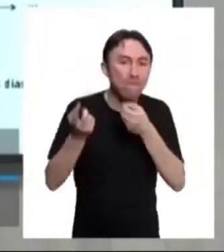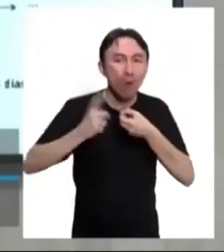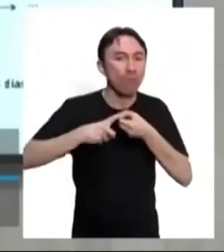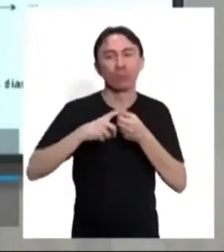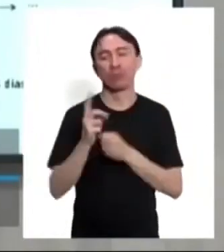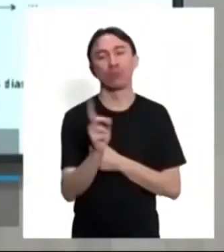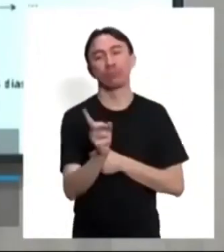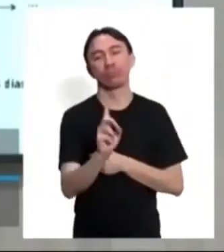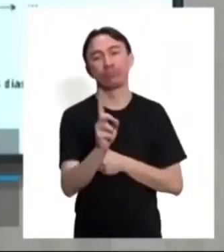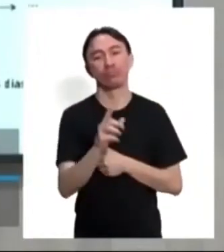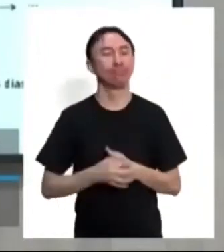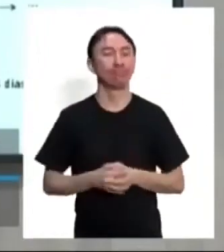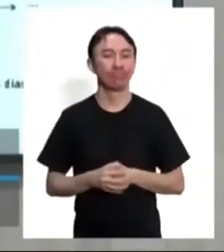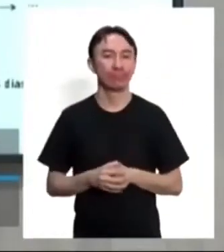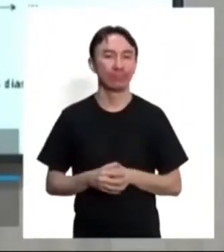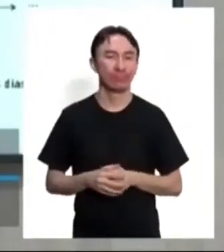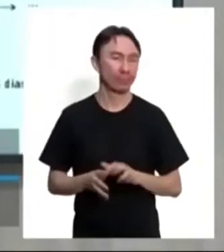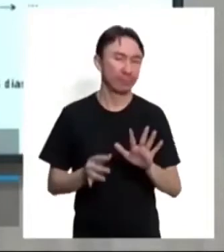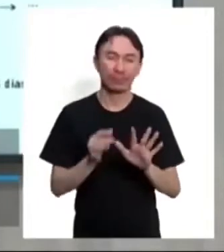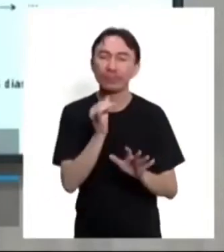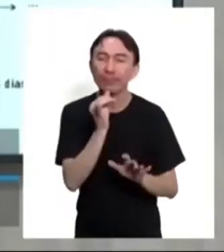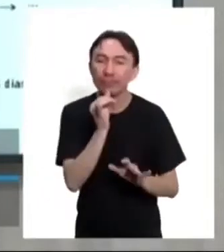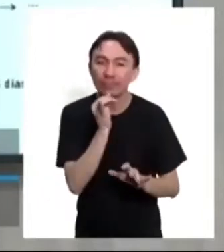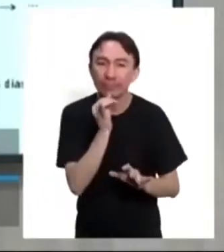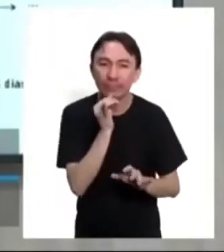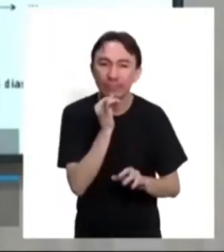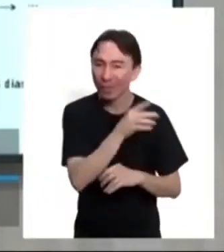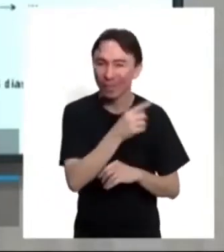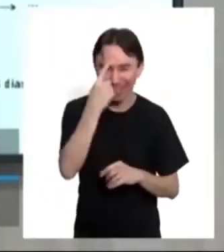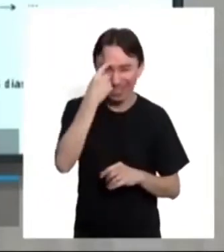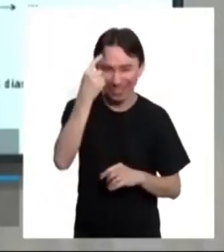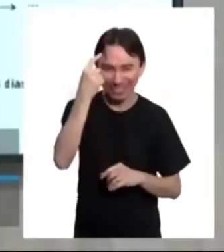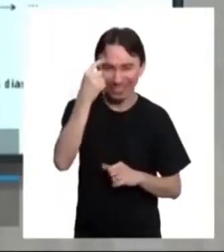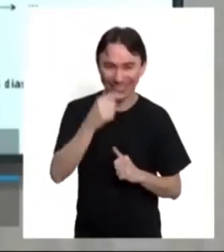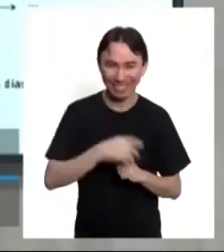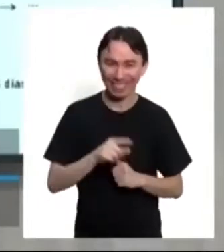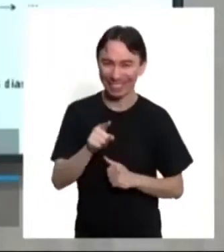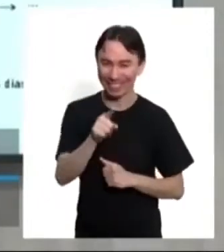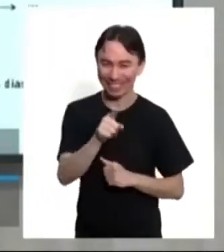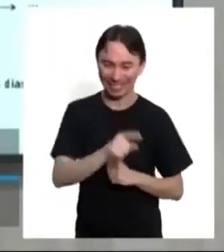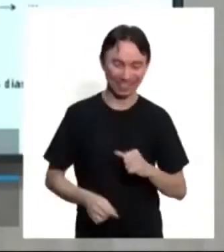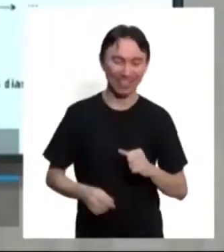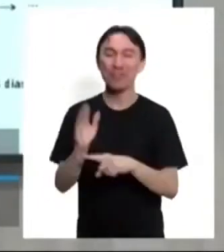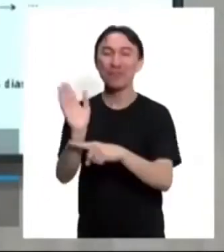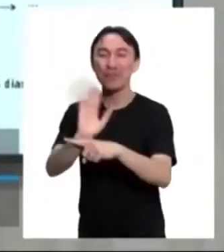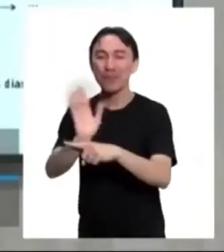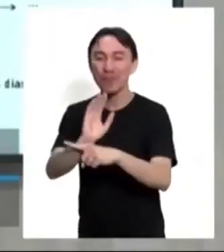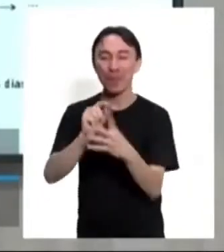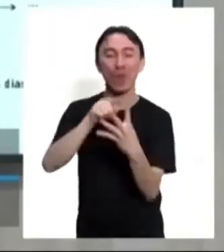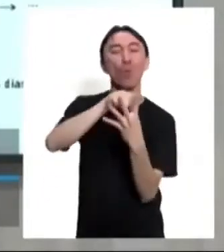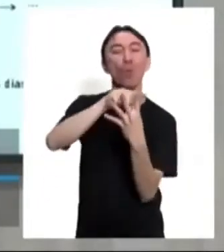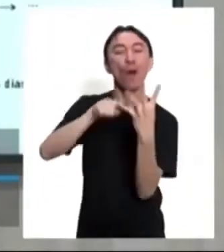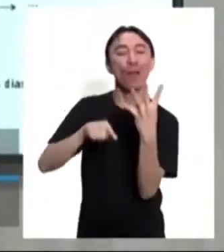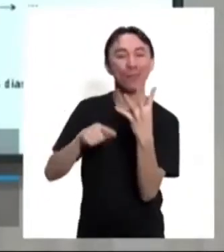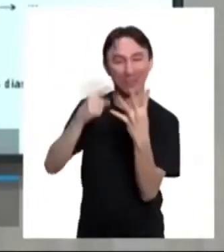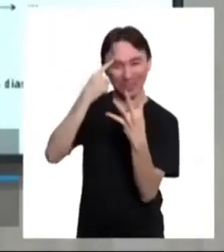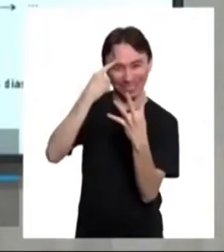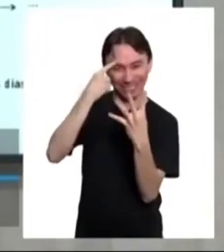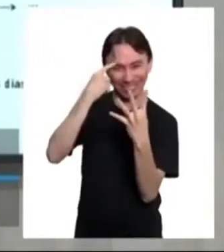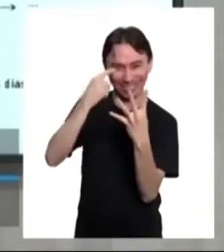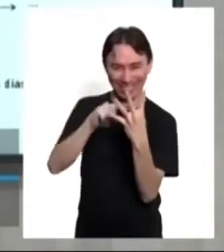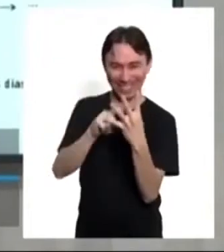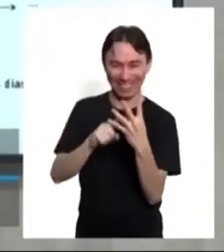por exemplo, você sabe que é a mesma história no Quarteto Fantástico. O Quarteto Fantástico, eles foram ao cosmos e tomaram a